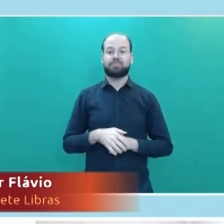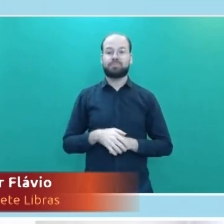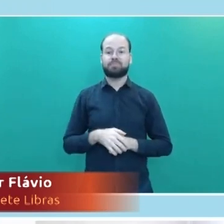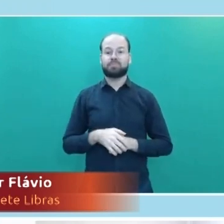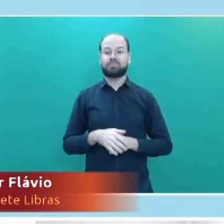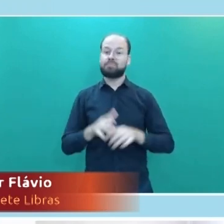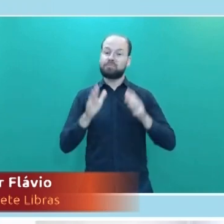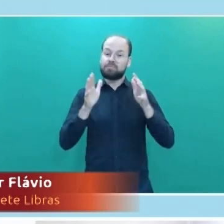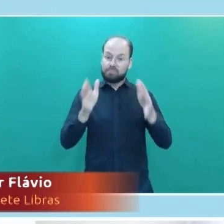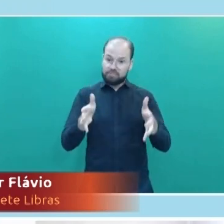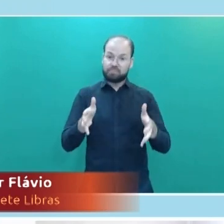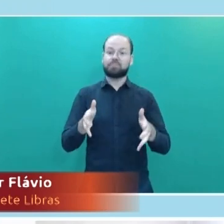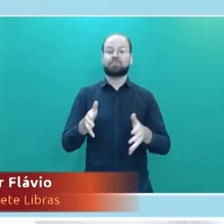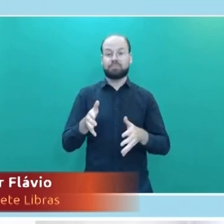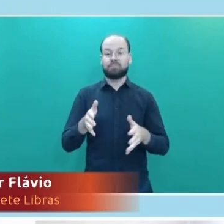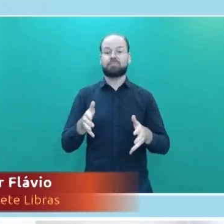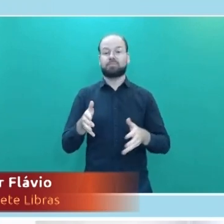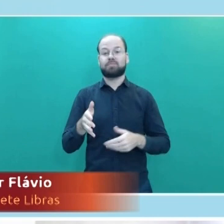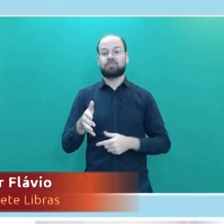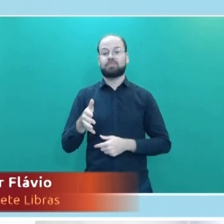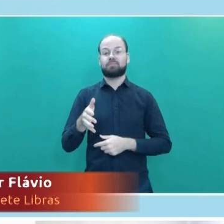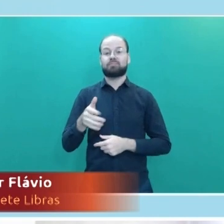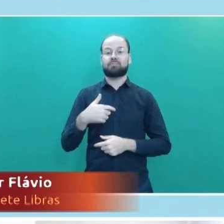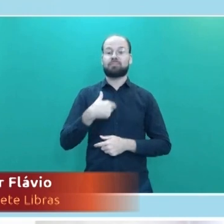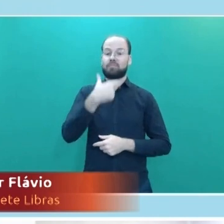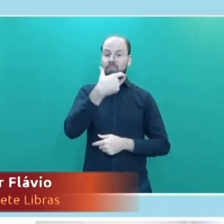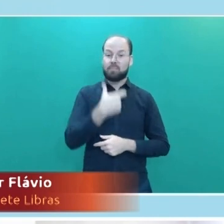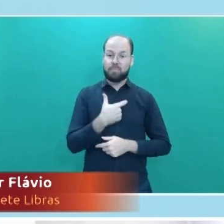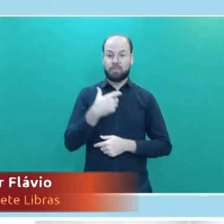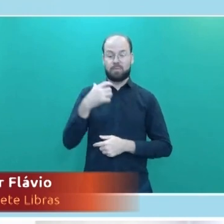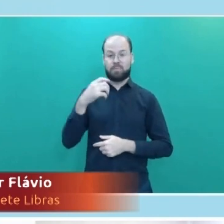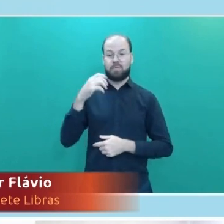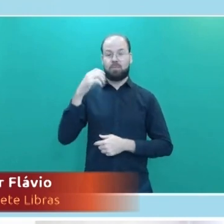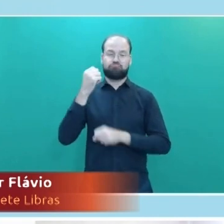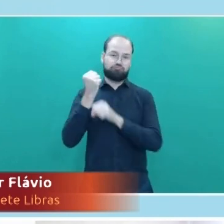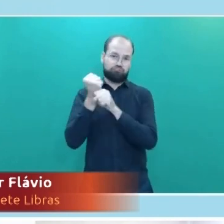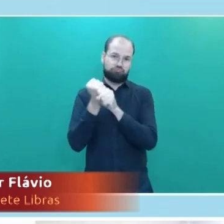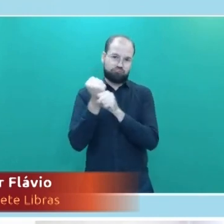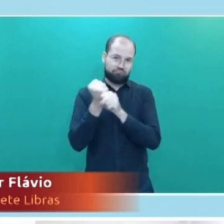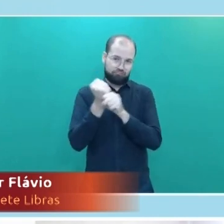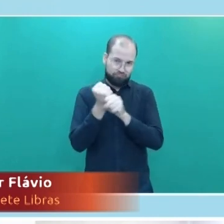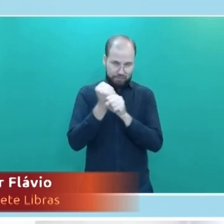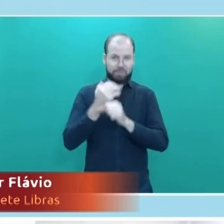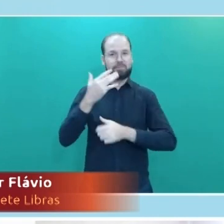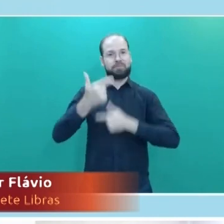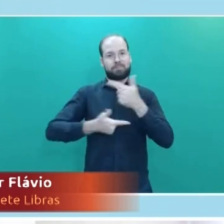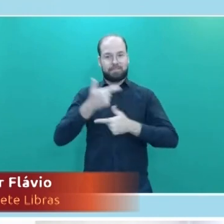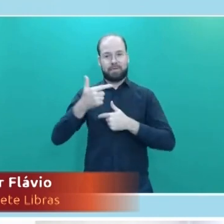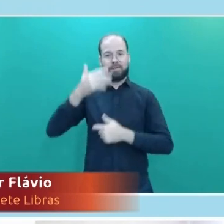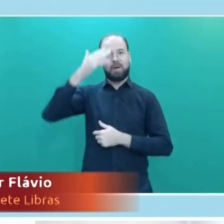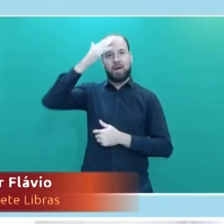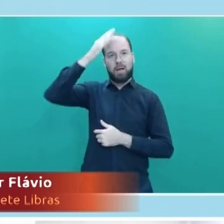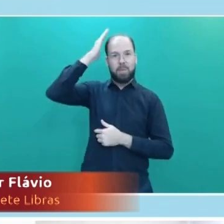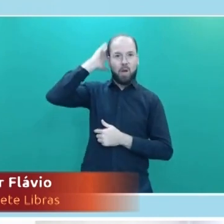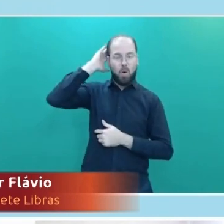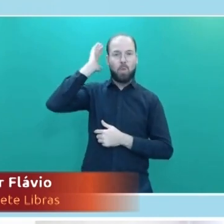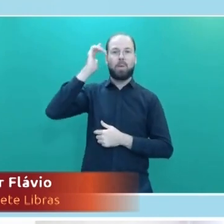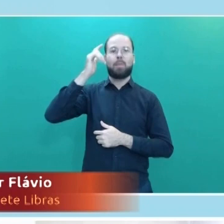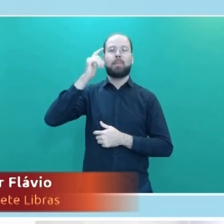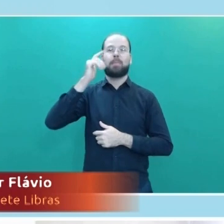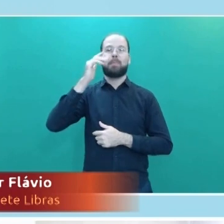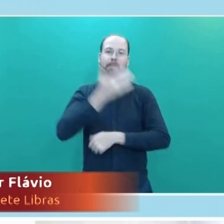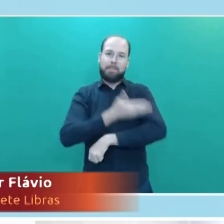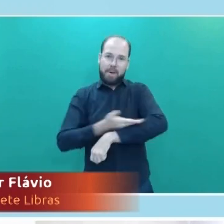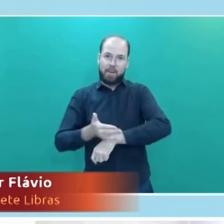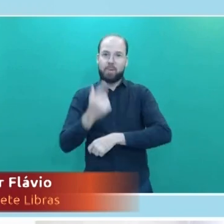já um pouco de uma pessoa com certos anos, né, cabelo branco, olhos azuis